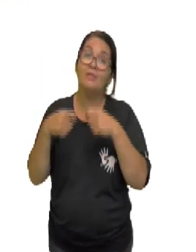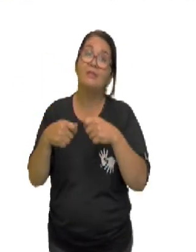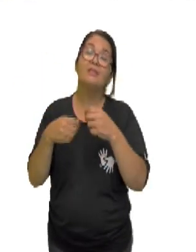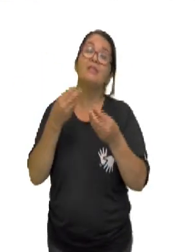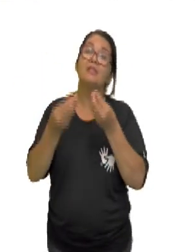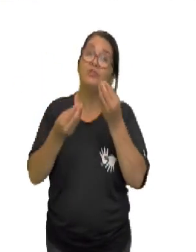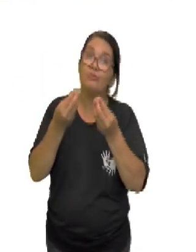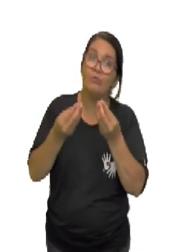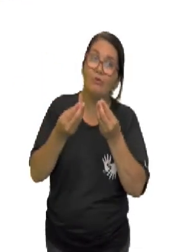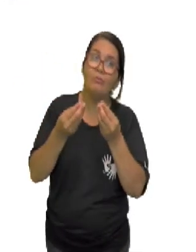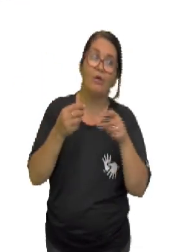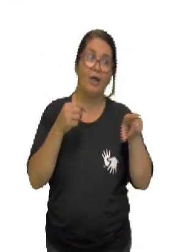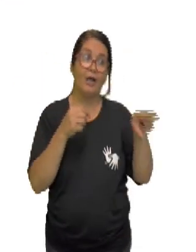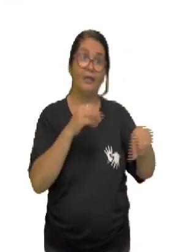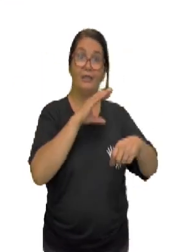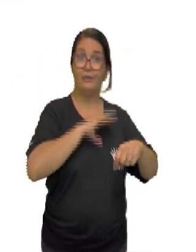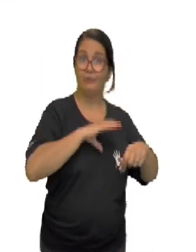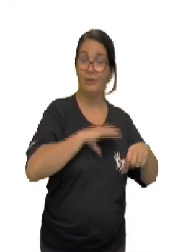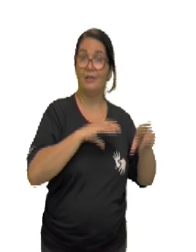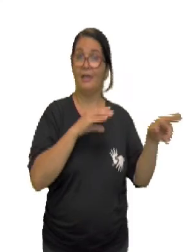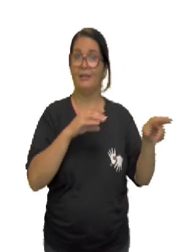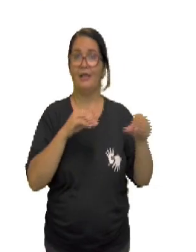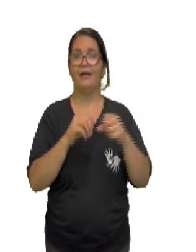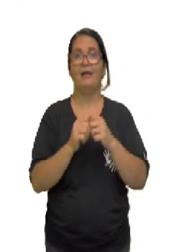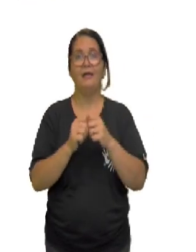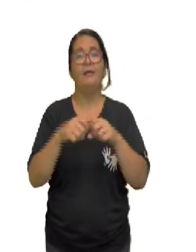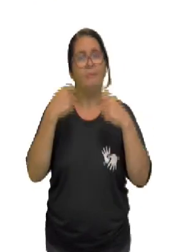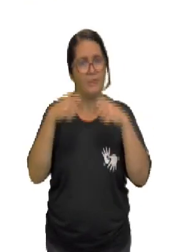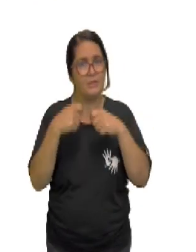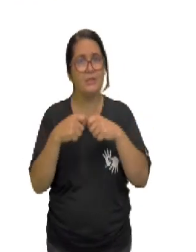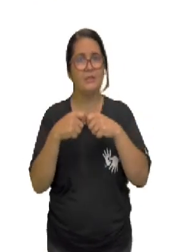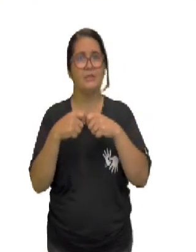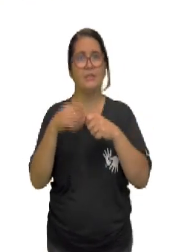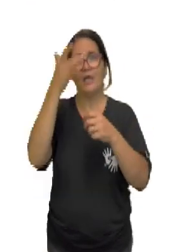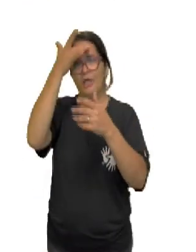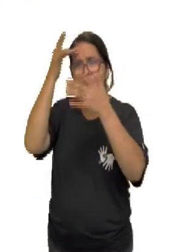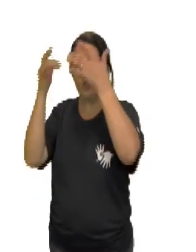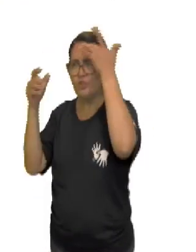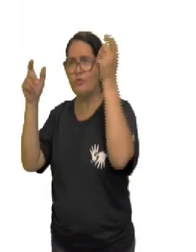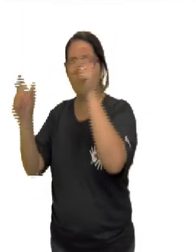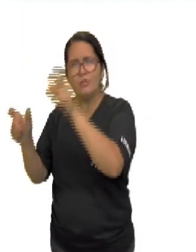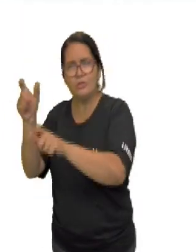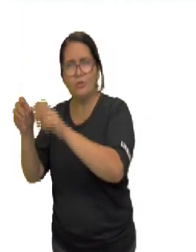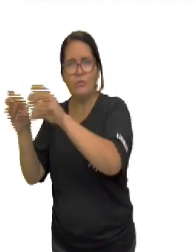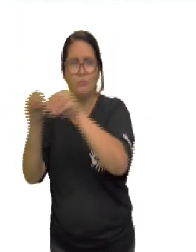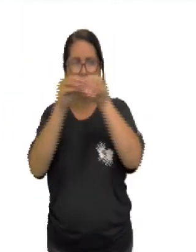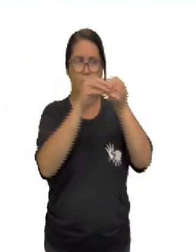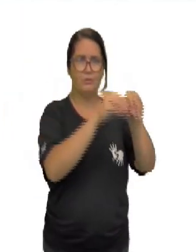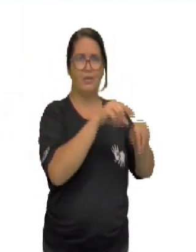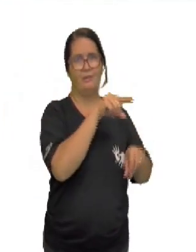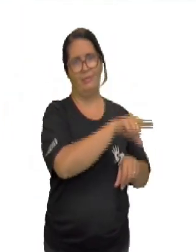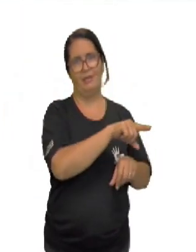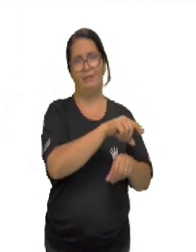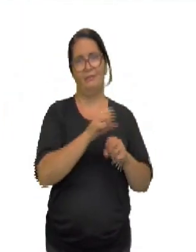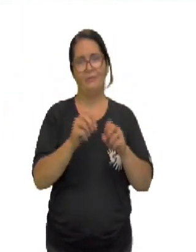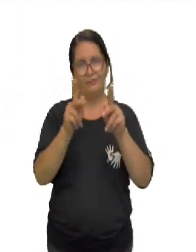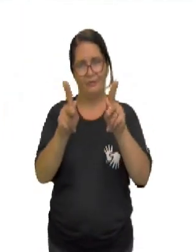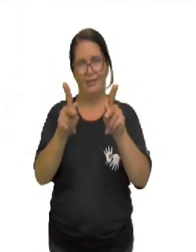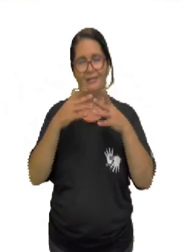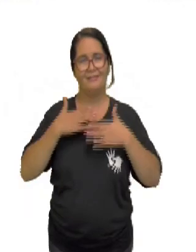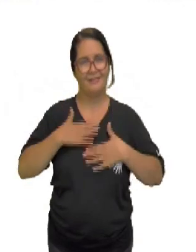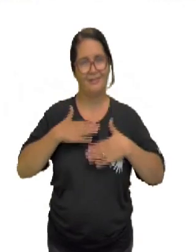nós ficamos conhecendo o segundo país da América anglo-saxônica. Tranquilo assim,